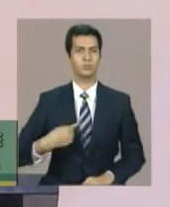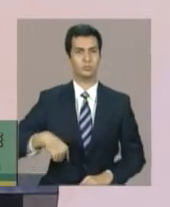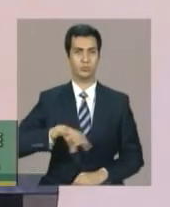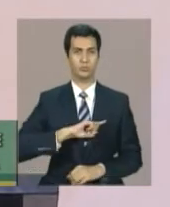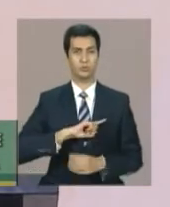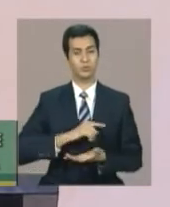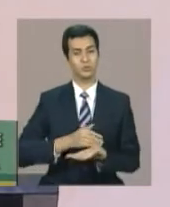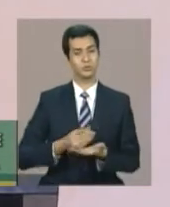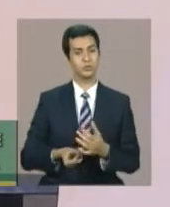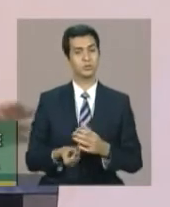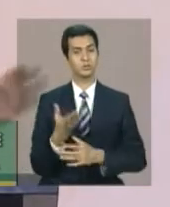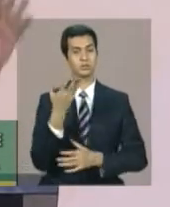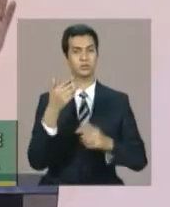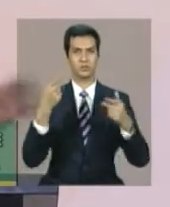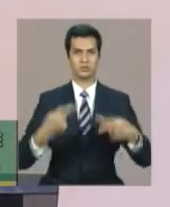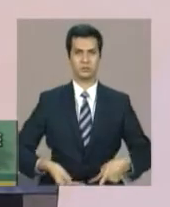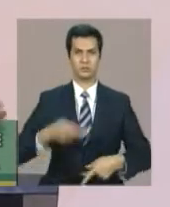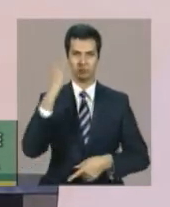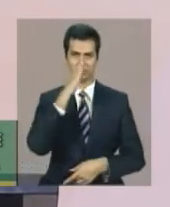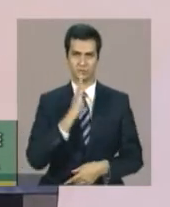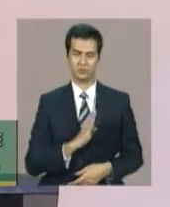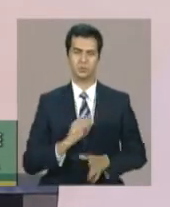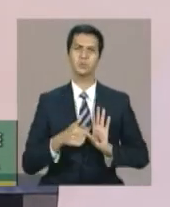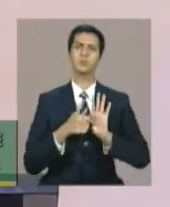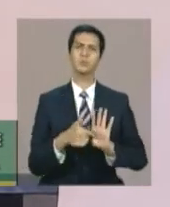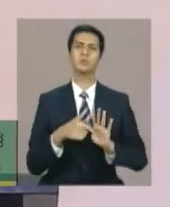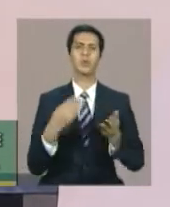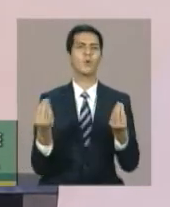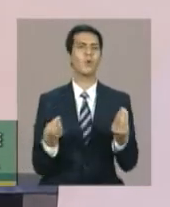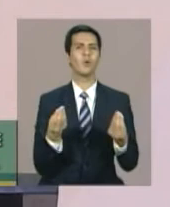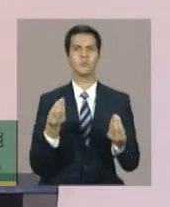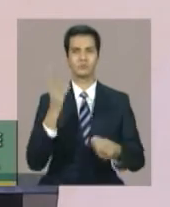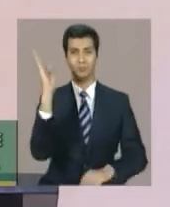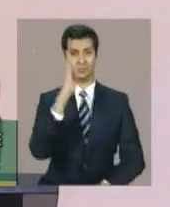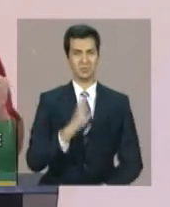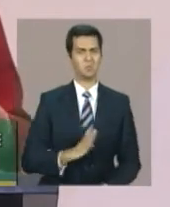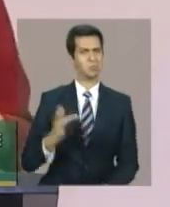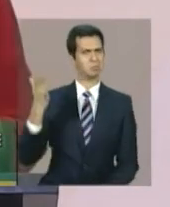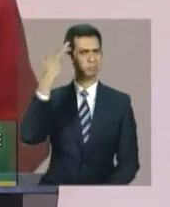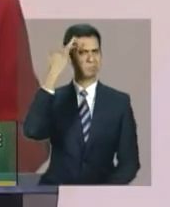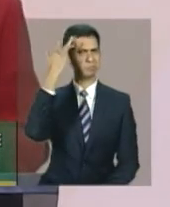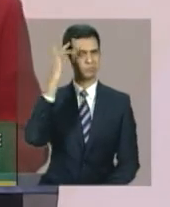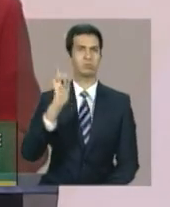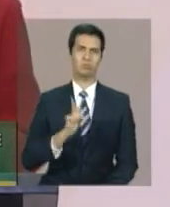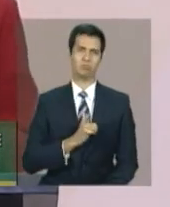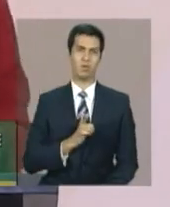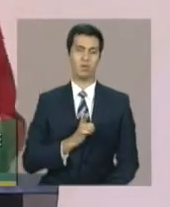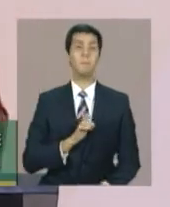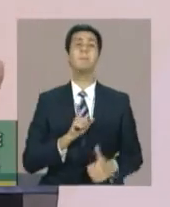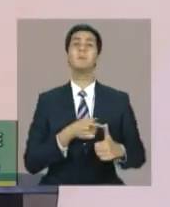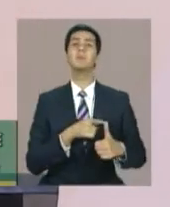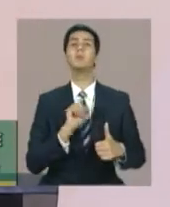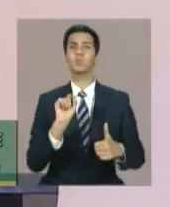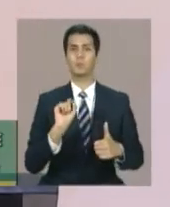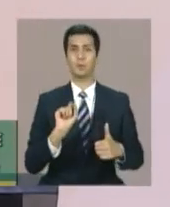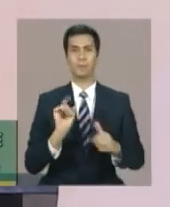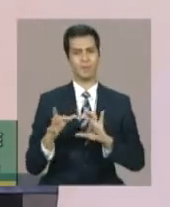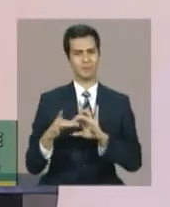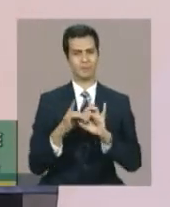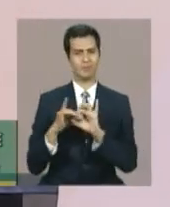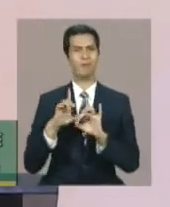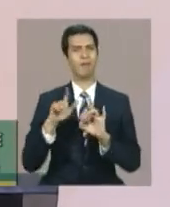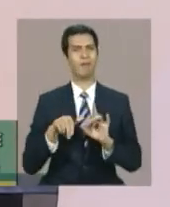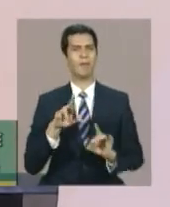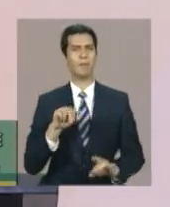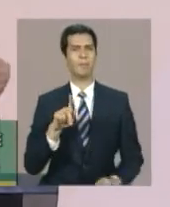desenvolvemos do Brasil e que mostra a maturidade do Brasil. Primeiro, porque ela é uma parceria republicana. Nós aqui não